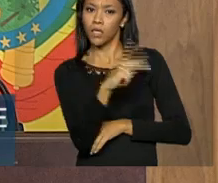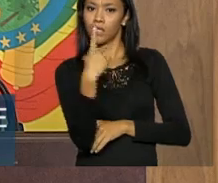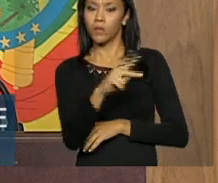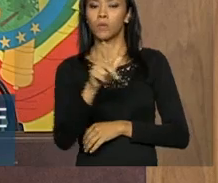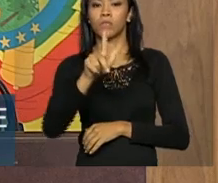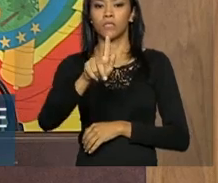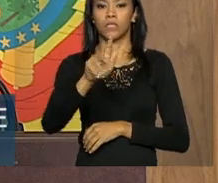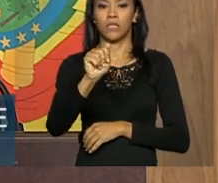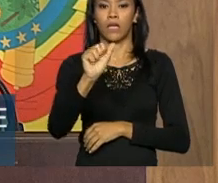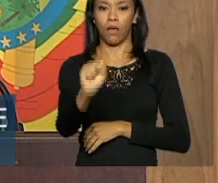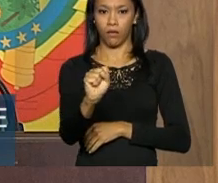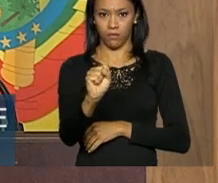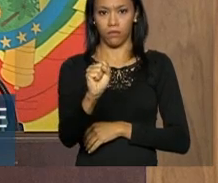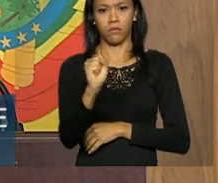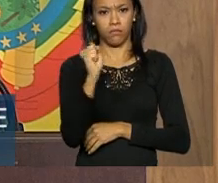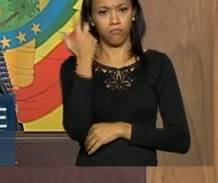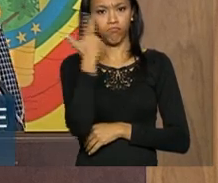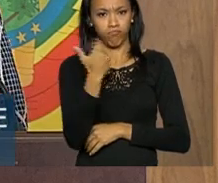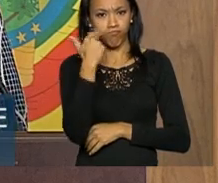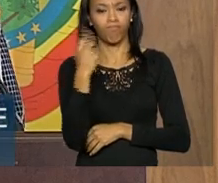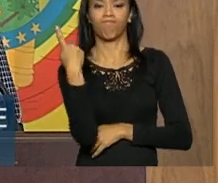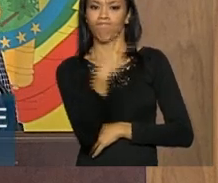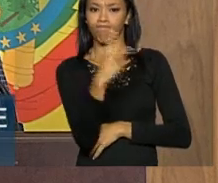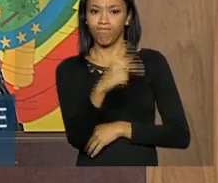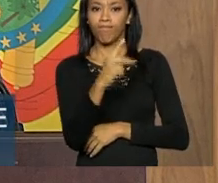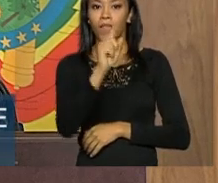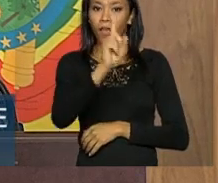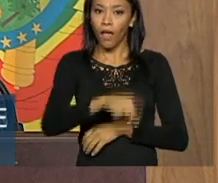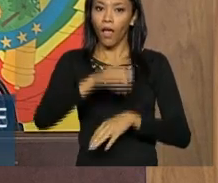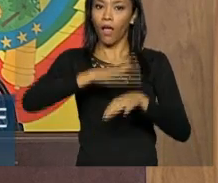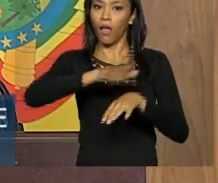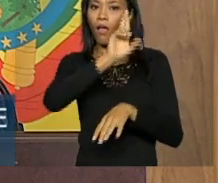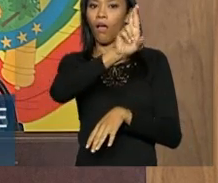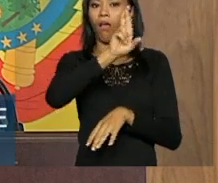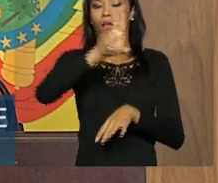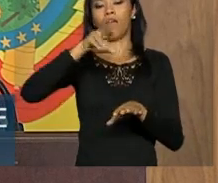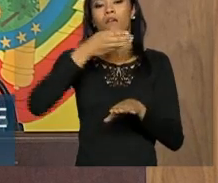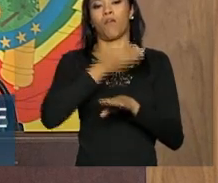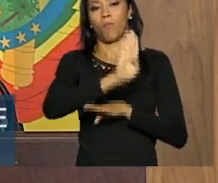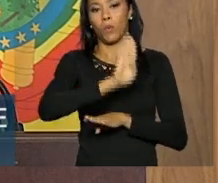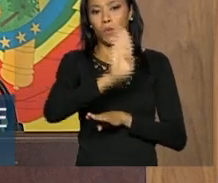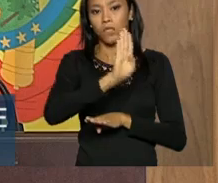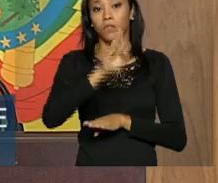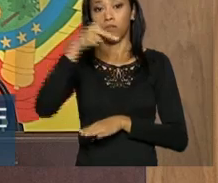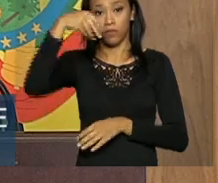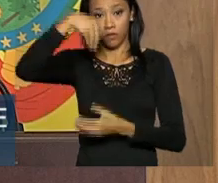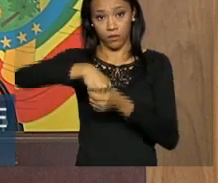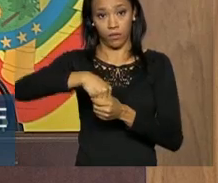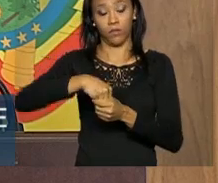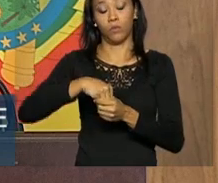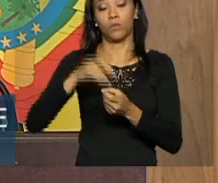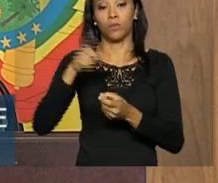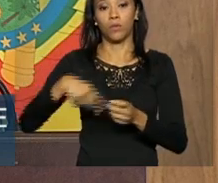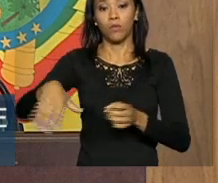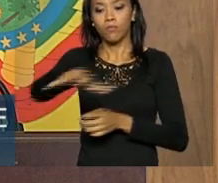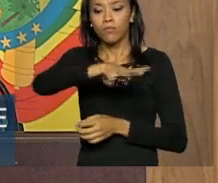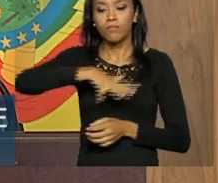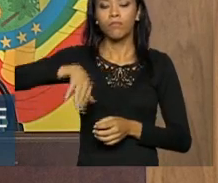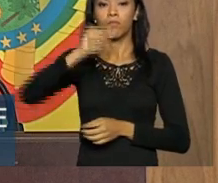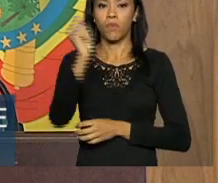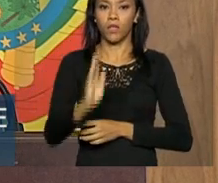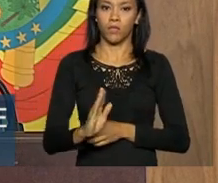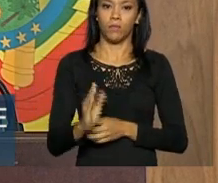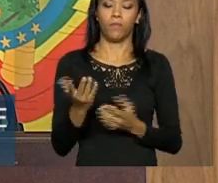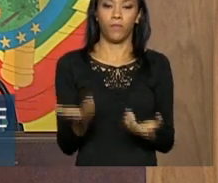natural sendo coberta pela Bolívia no mercado brasileiro. Mediante novos